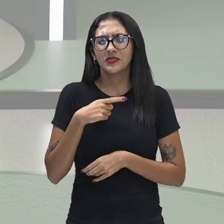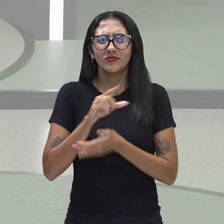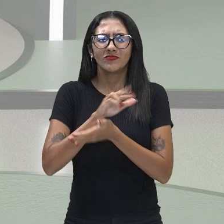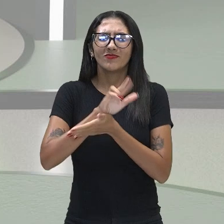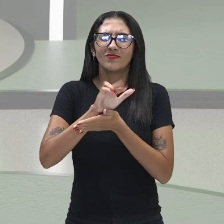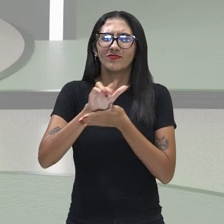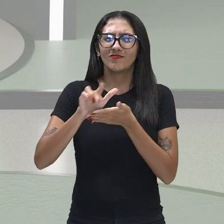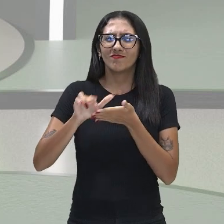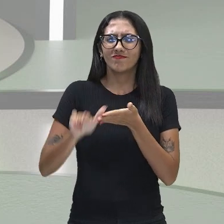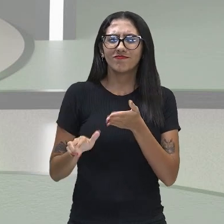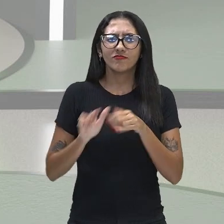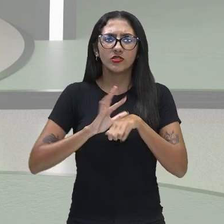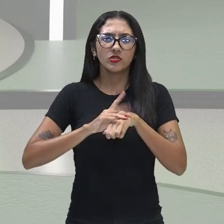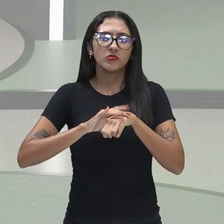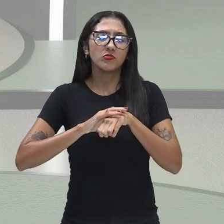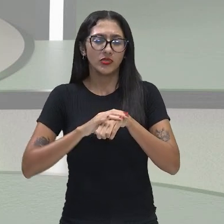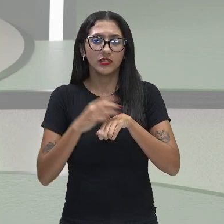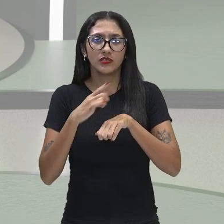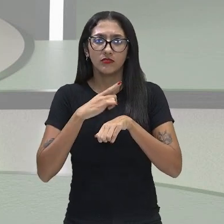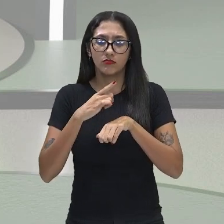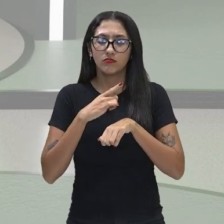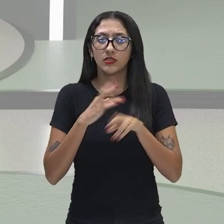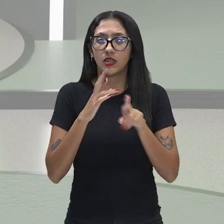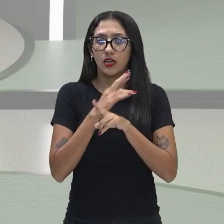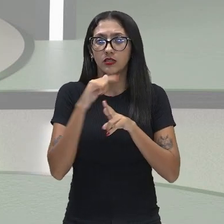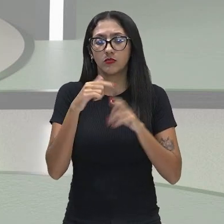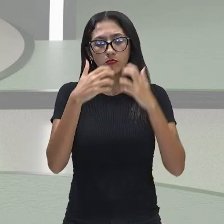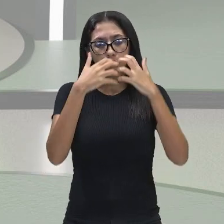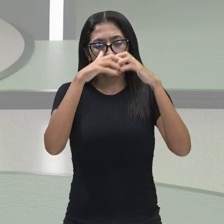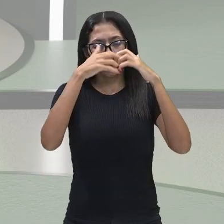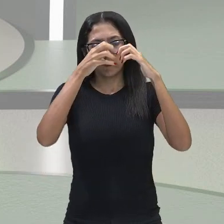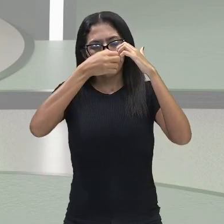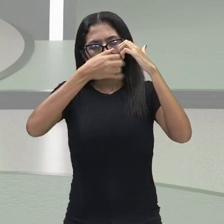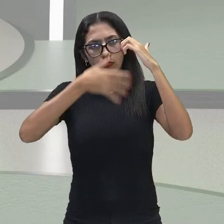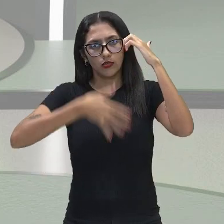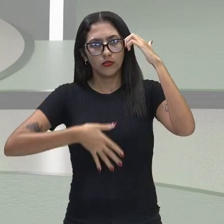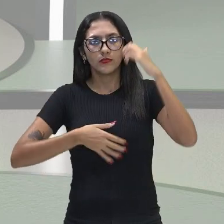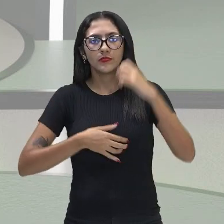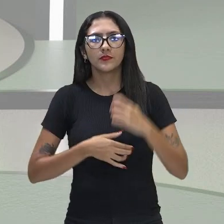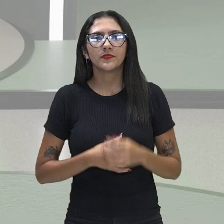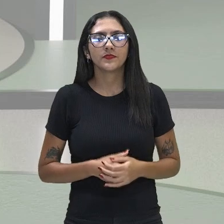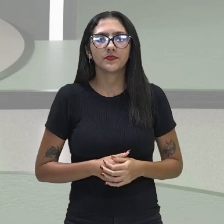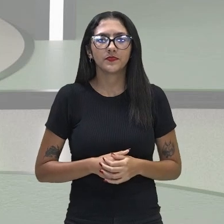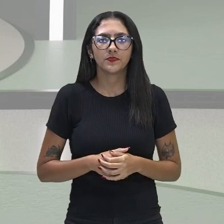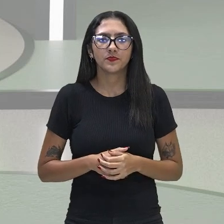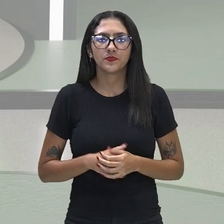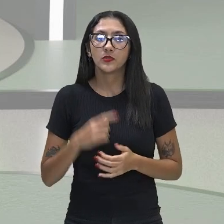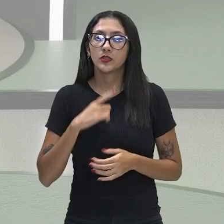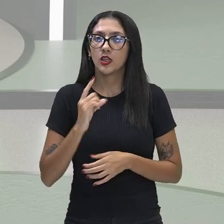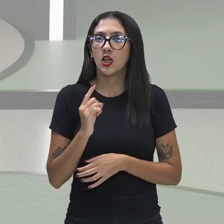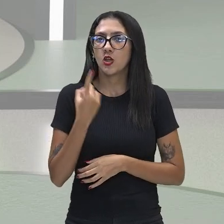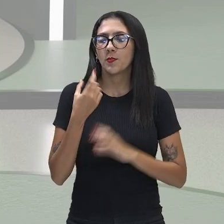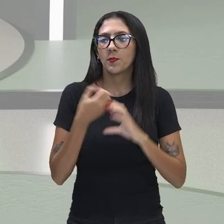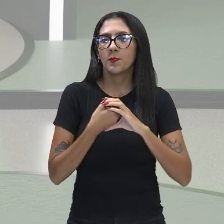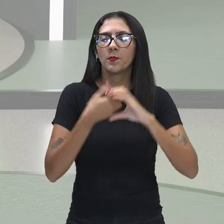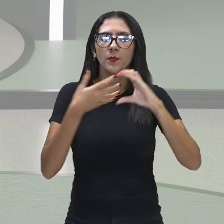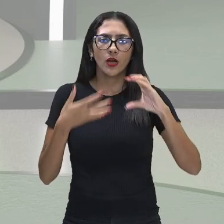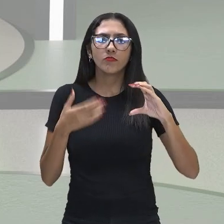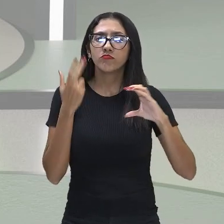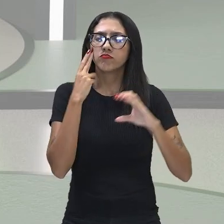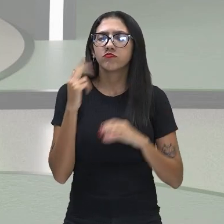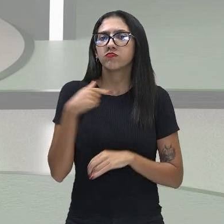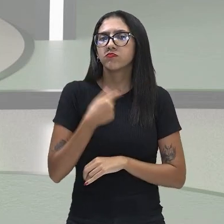para várias doenças que atacam o sistema nervoso. E uma característica comum